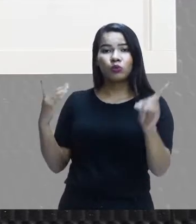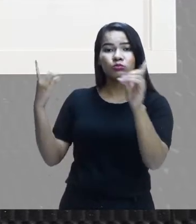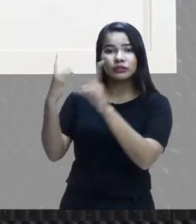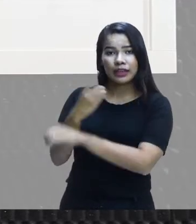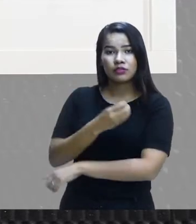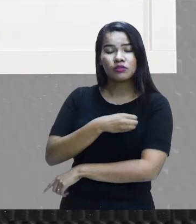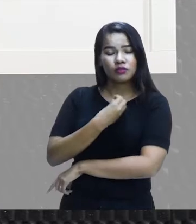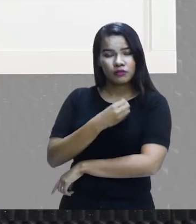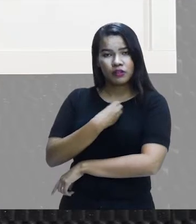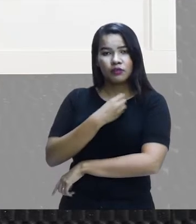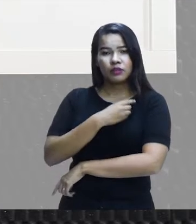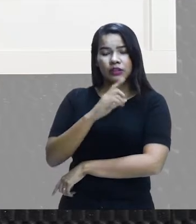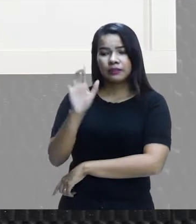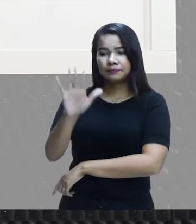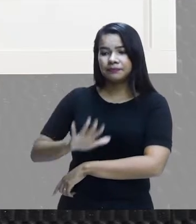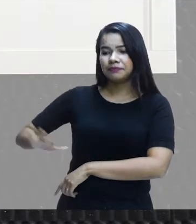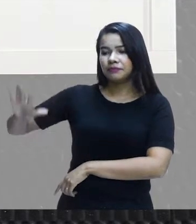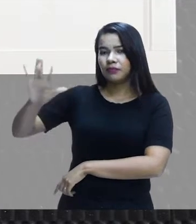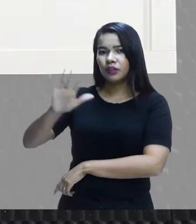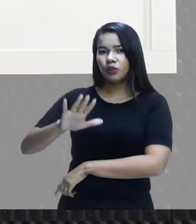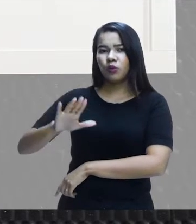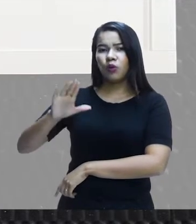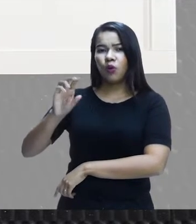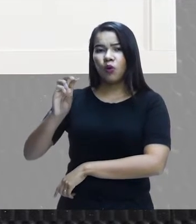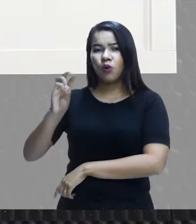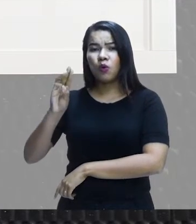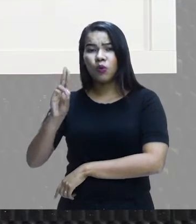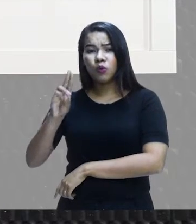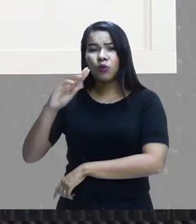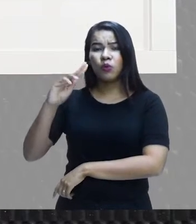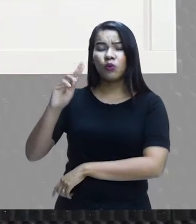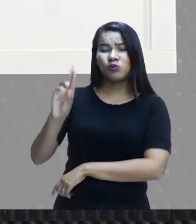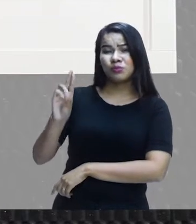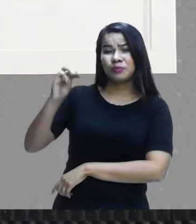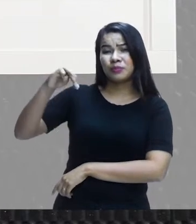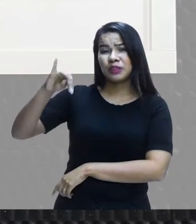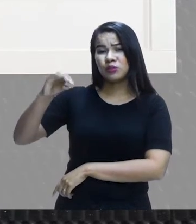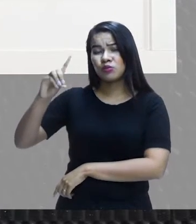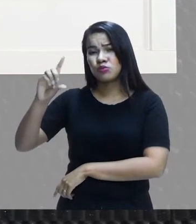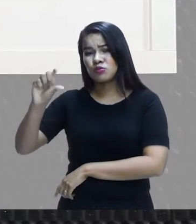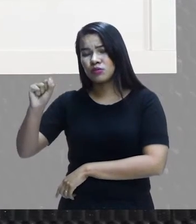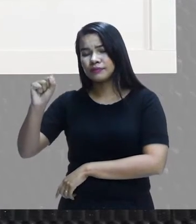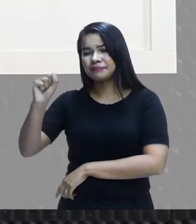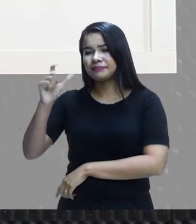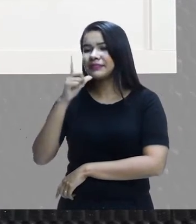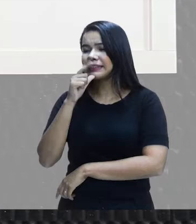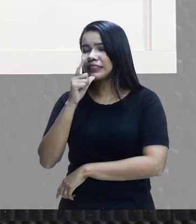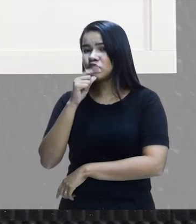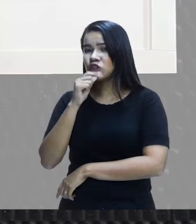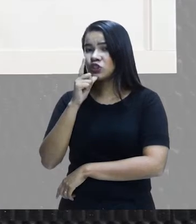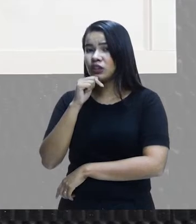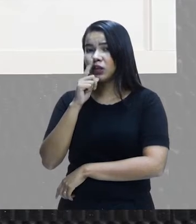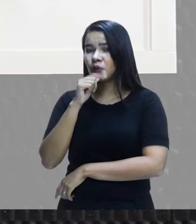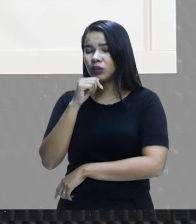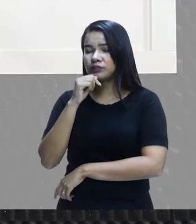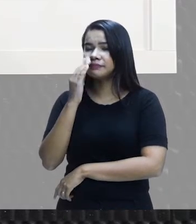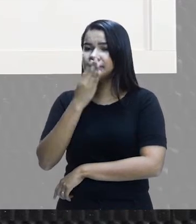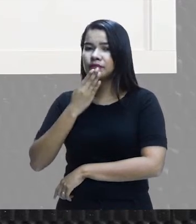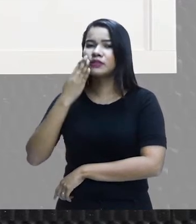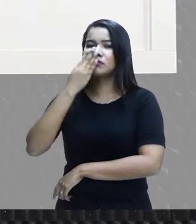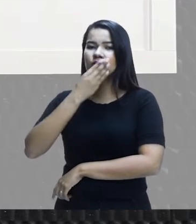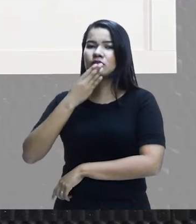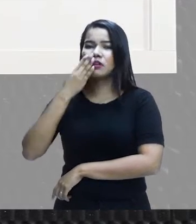Muitos dos protozoários podem ser encontrados em ambiente dulcícola, ambiente de água doce. Algumas espécies podem fazer parte da